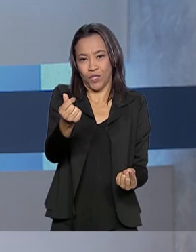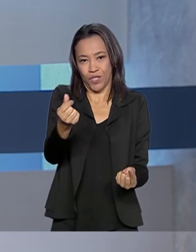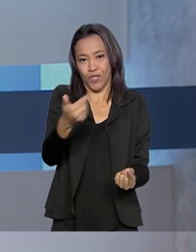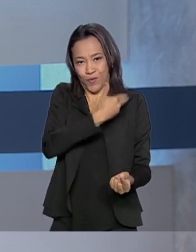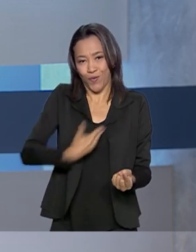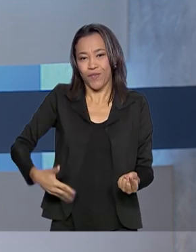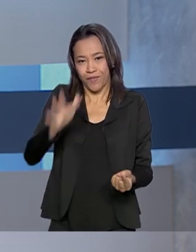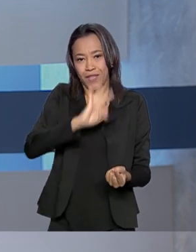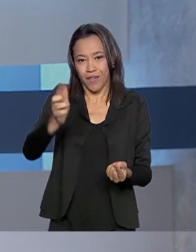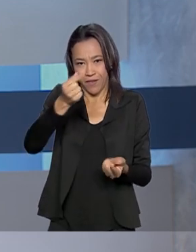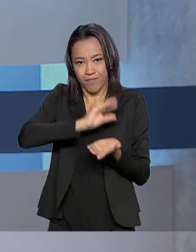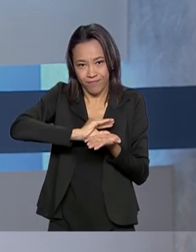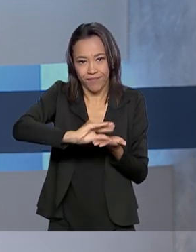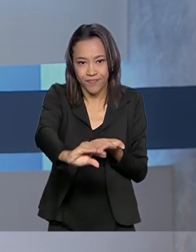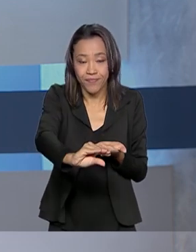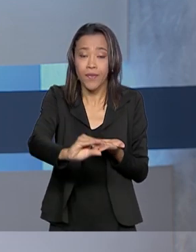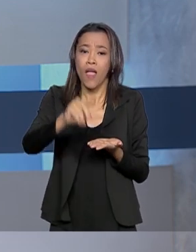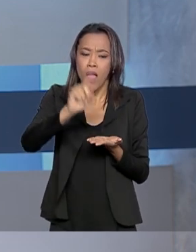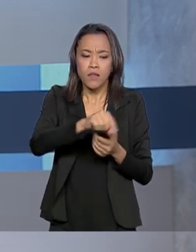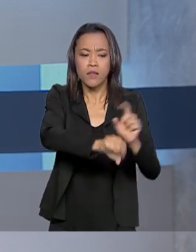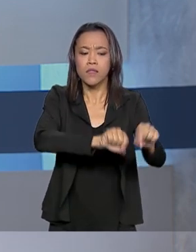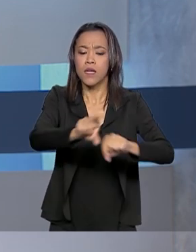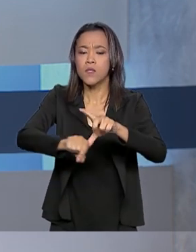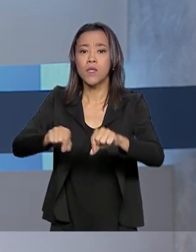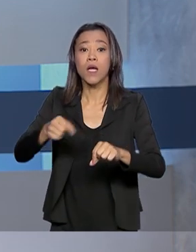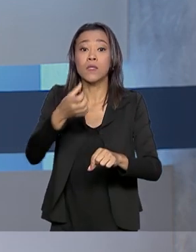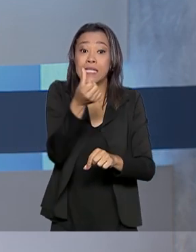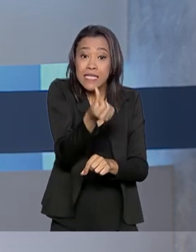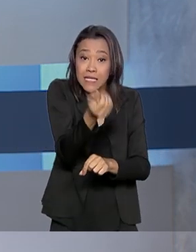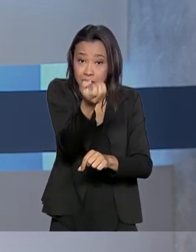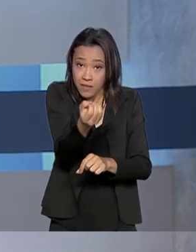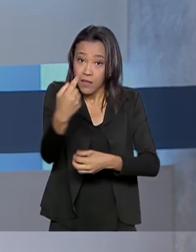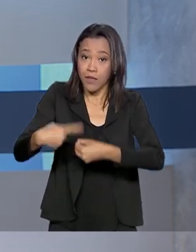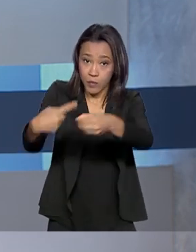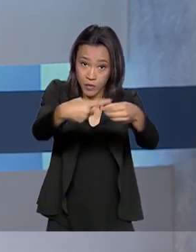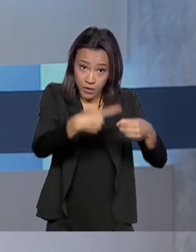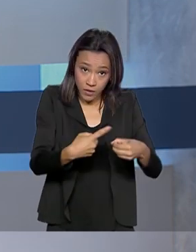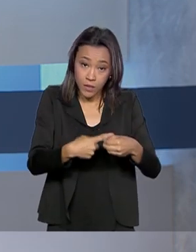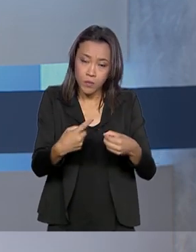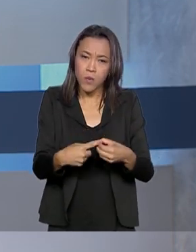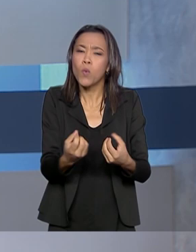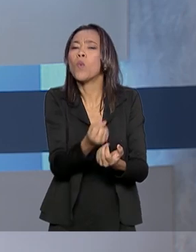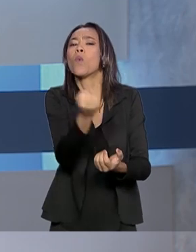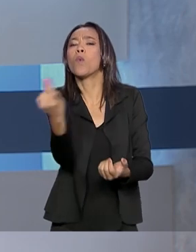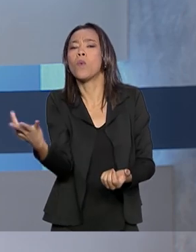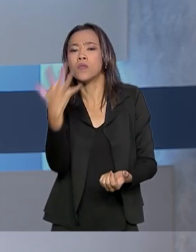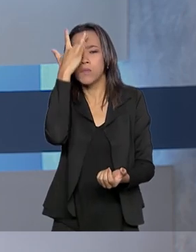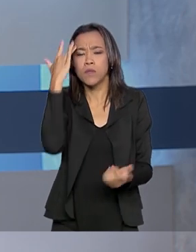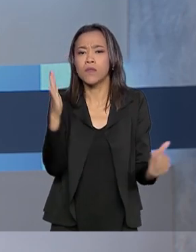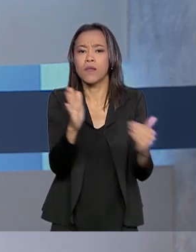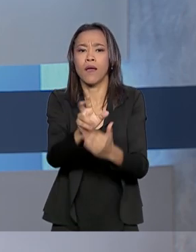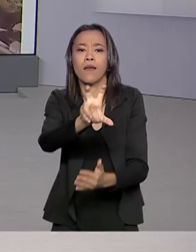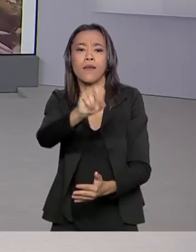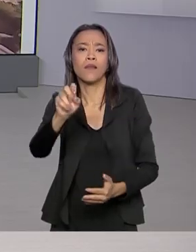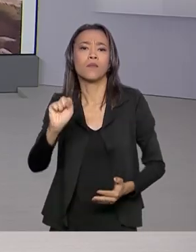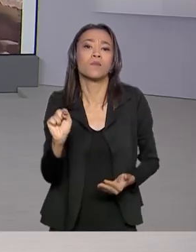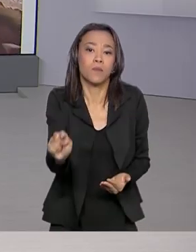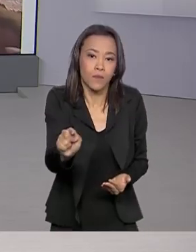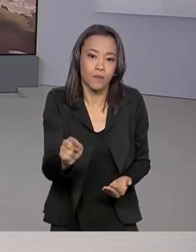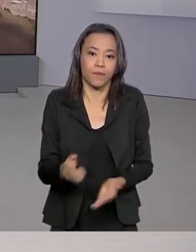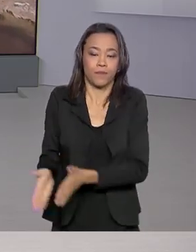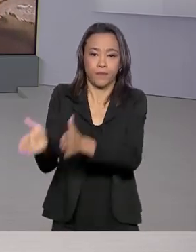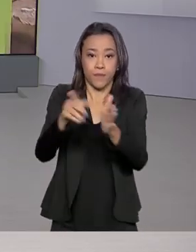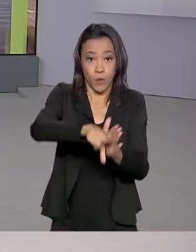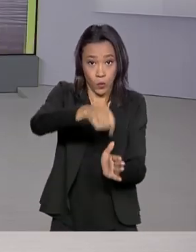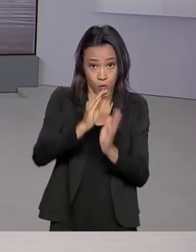execução de programas federais. Serão selecionados 60 municípios com população de até 500 mil habitantes. O